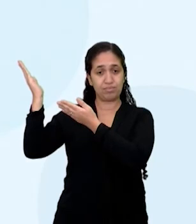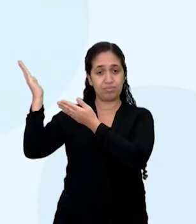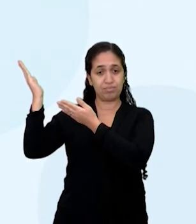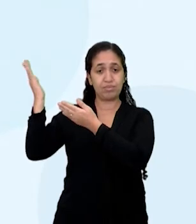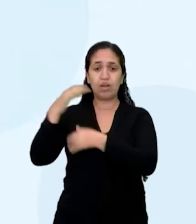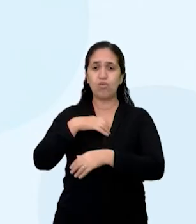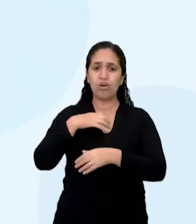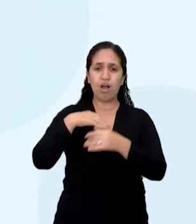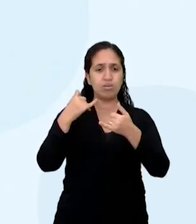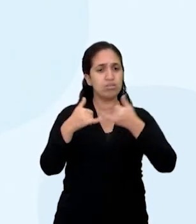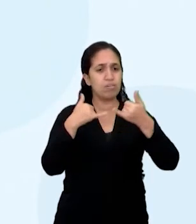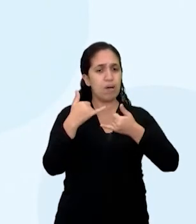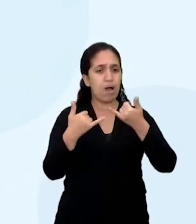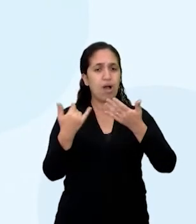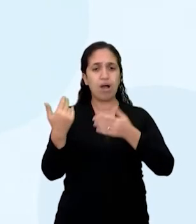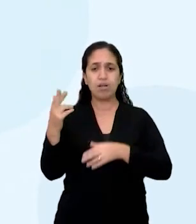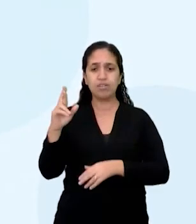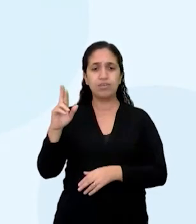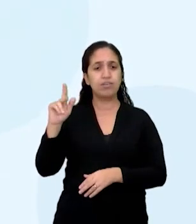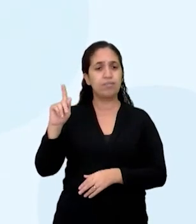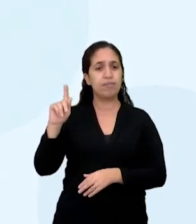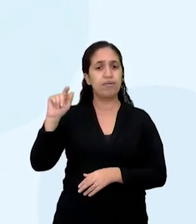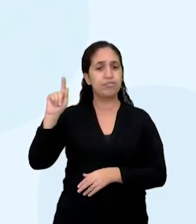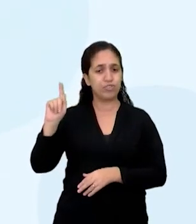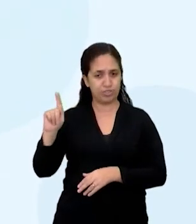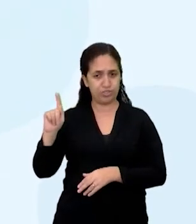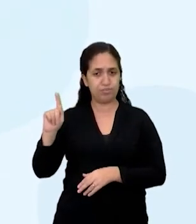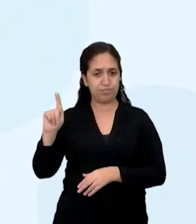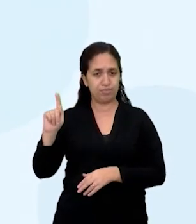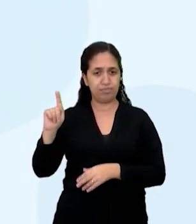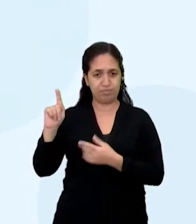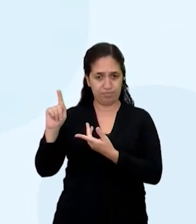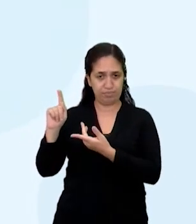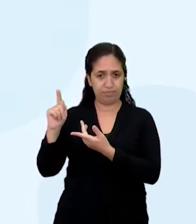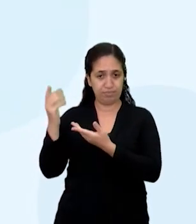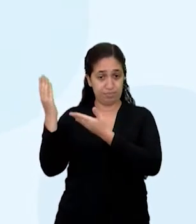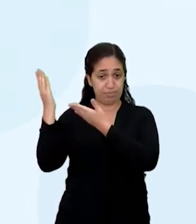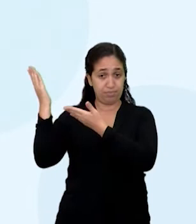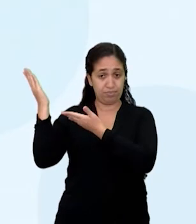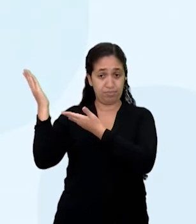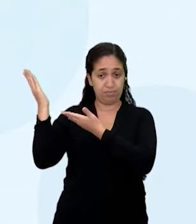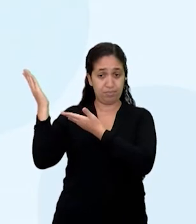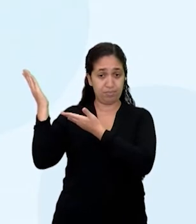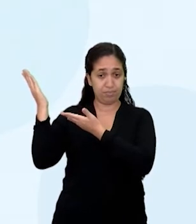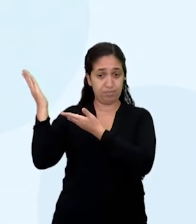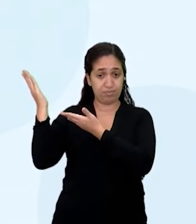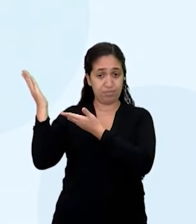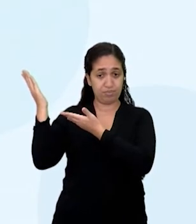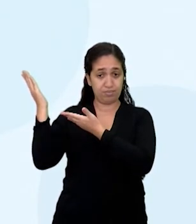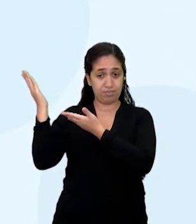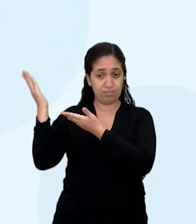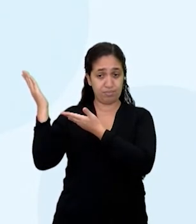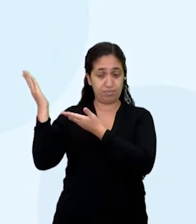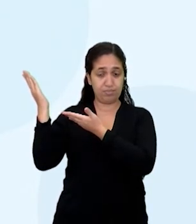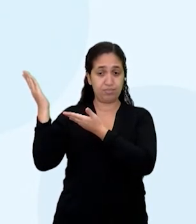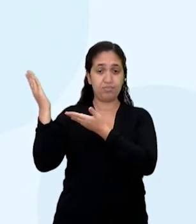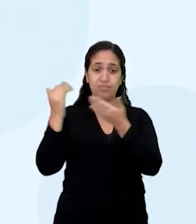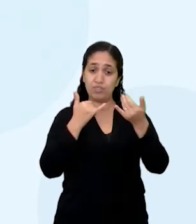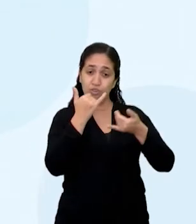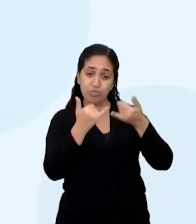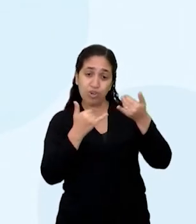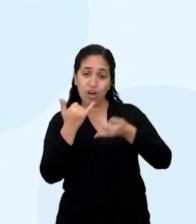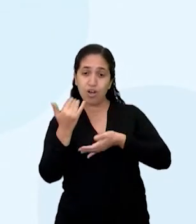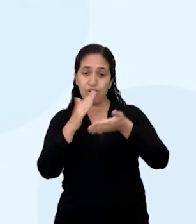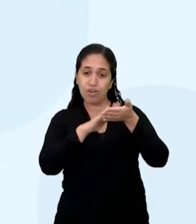se jogar RPG, né, que é a sigla para o roleplay game, traduzindo